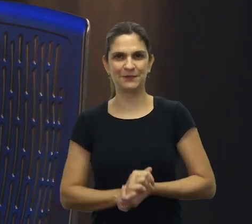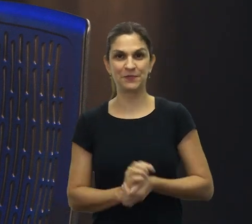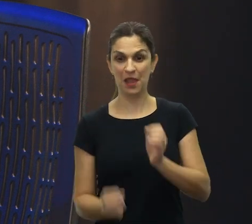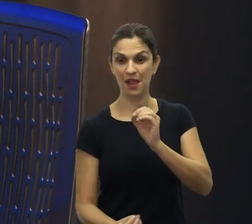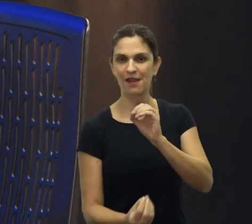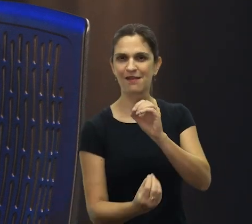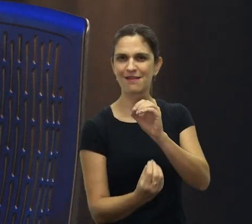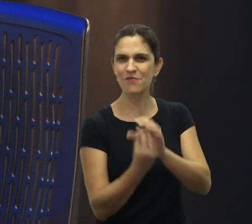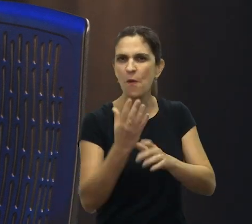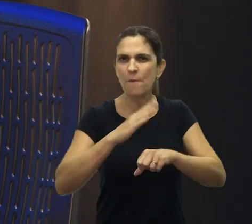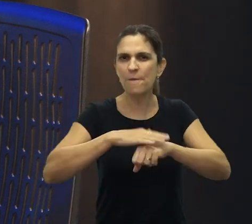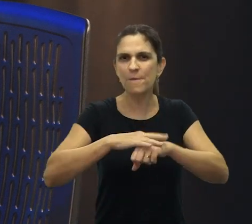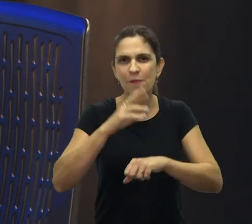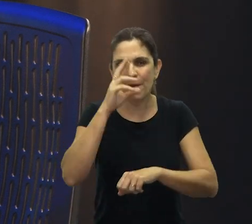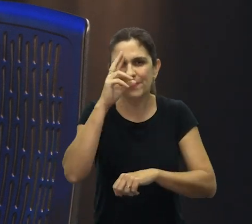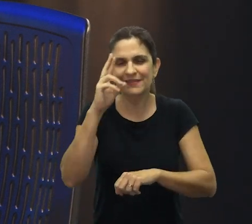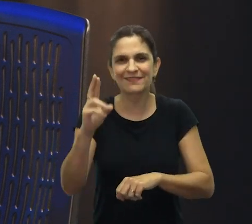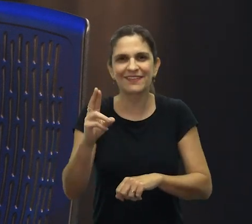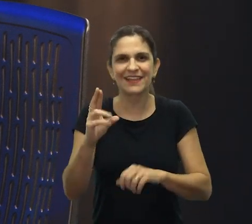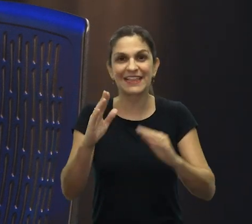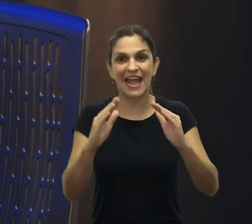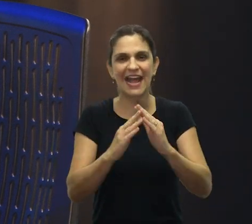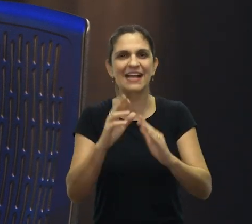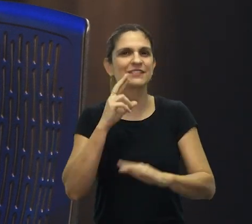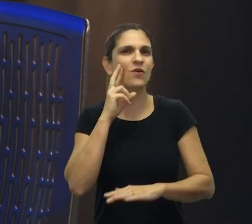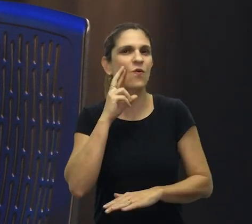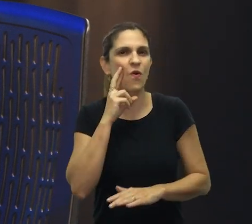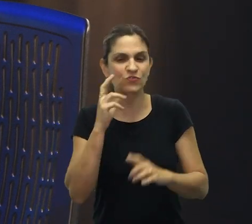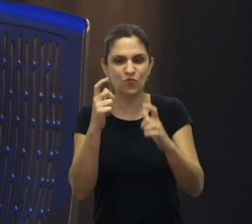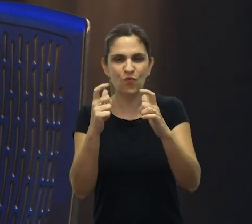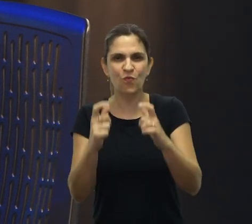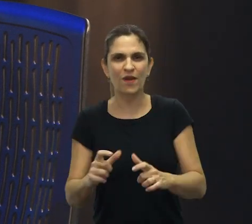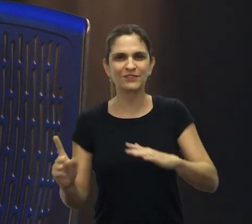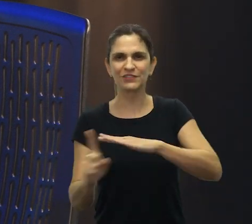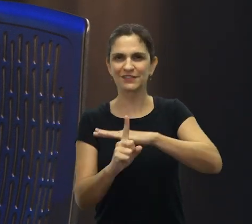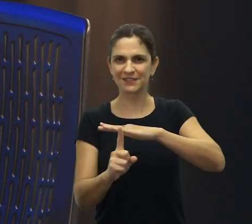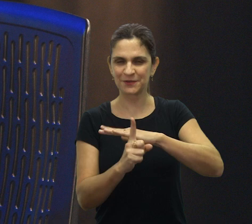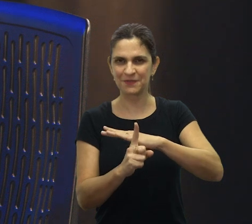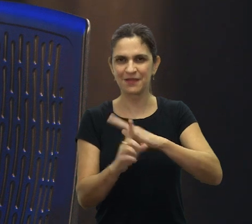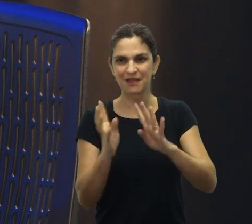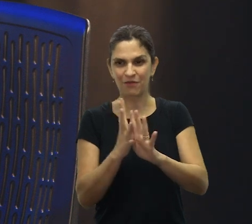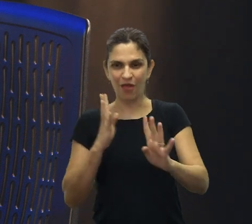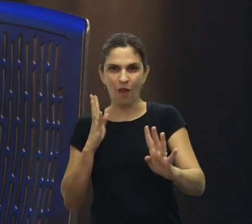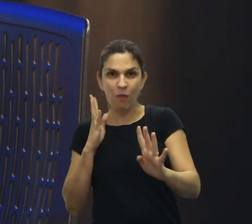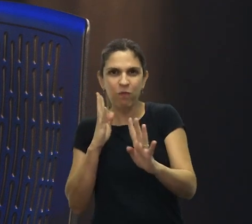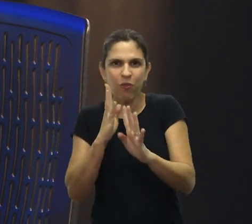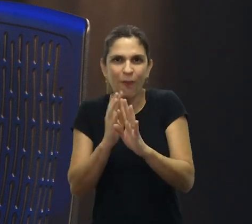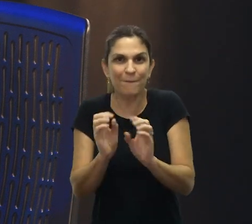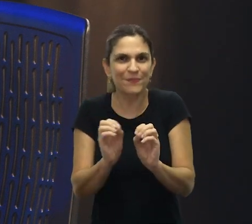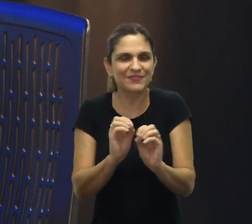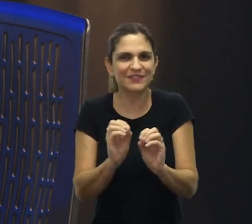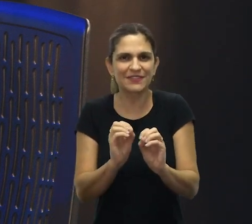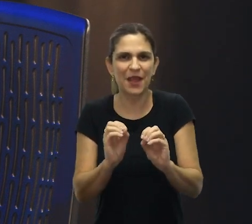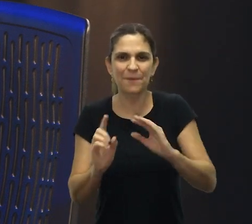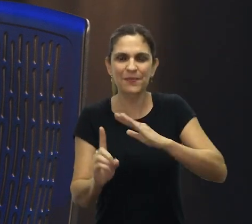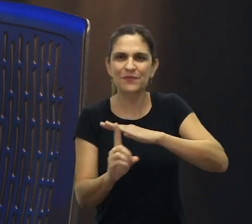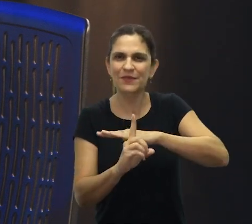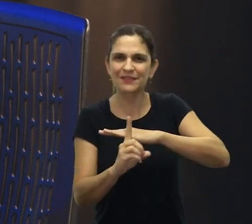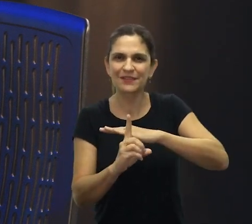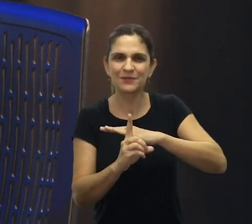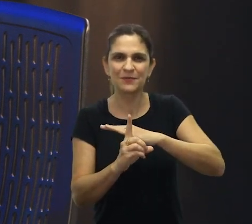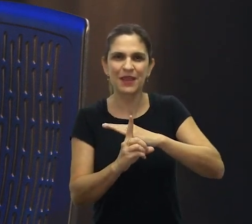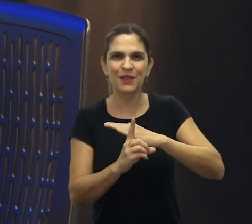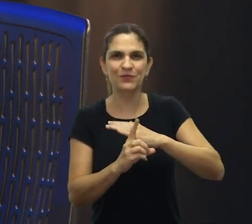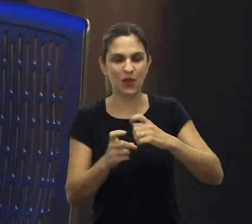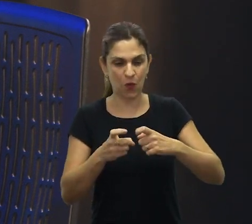é o idealizador da Casa Rosa, um espaço de atendimento que conseguiu zerar a fila de espera para consultas com